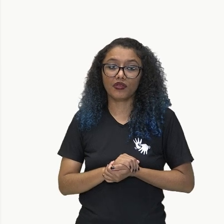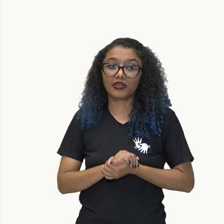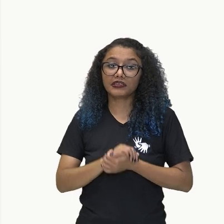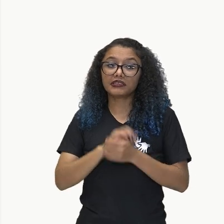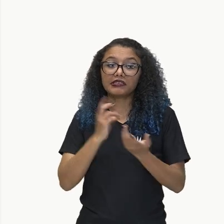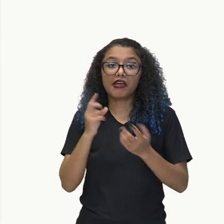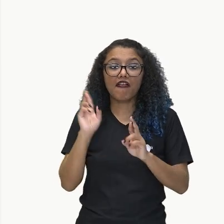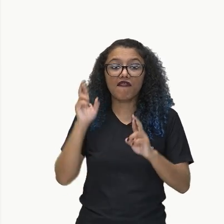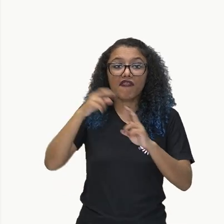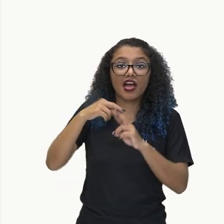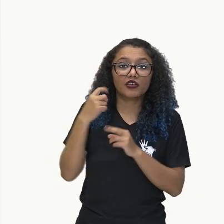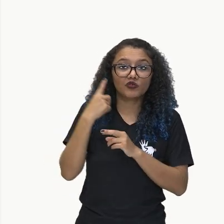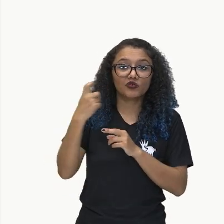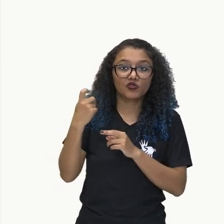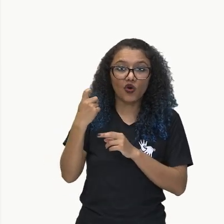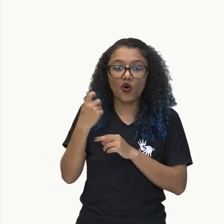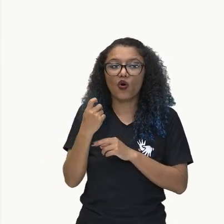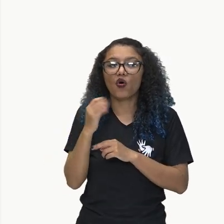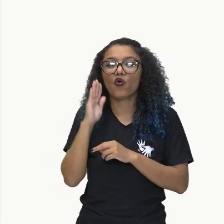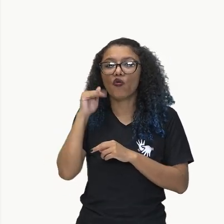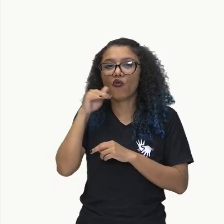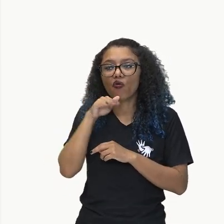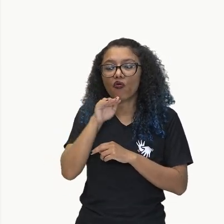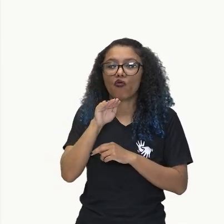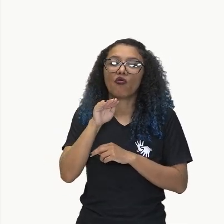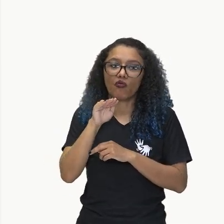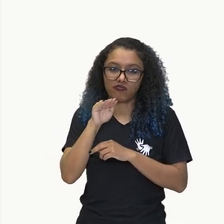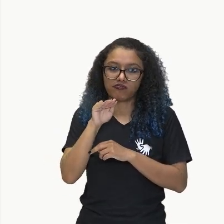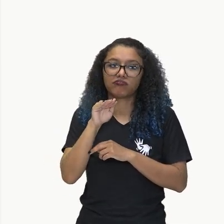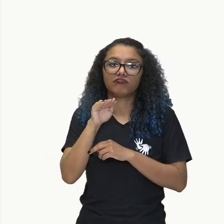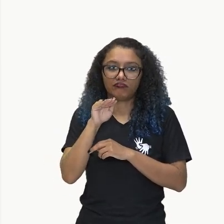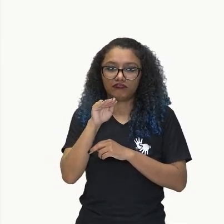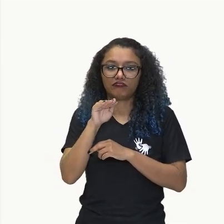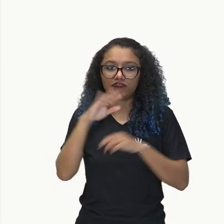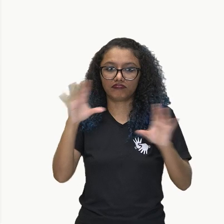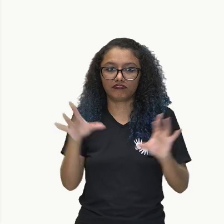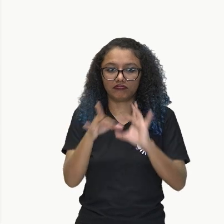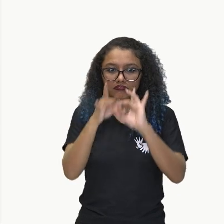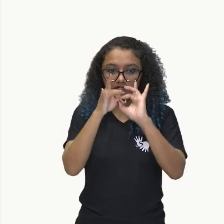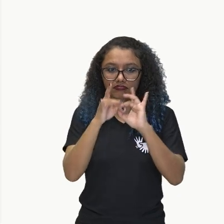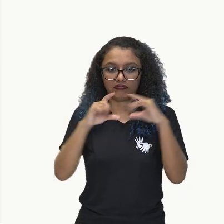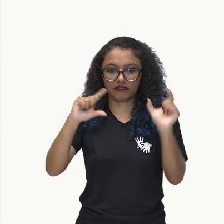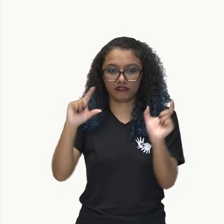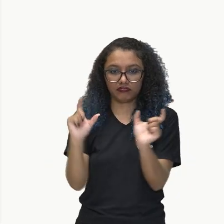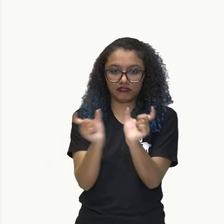tonicidade, forma aí o nosso conteúdo, que são os